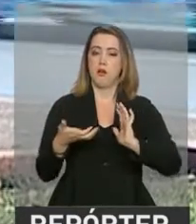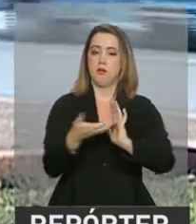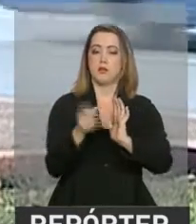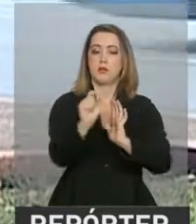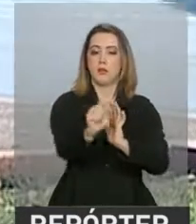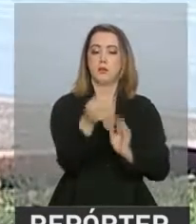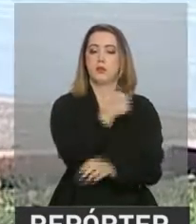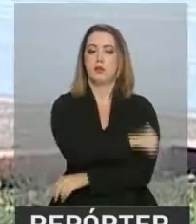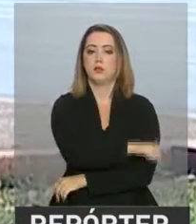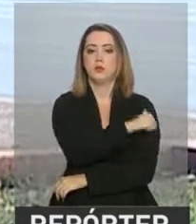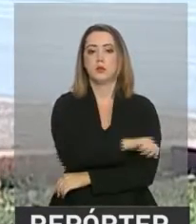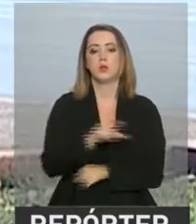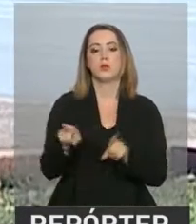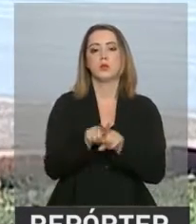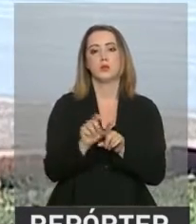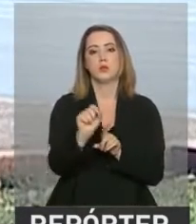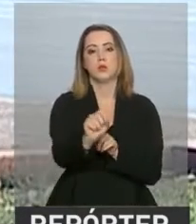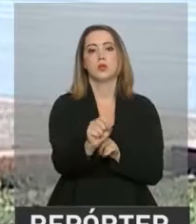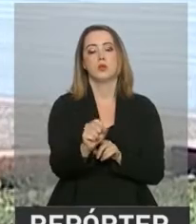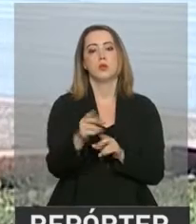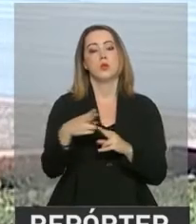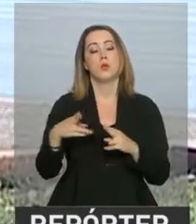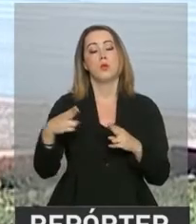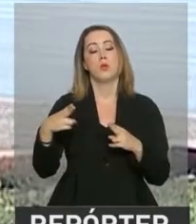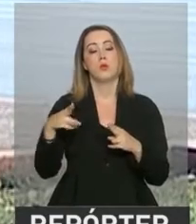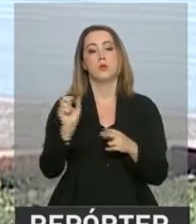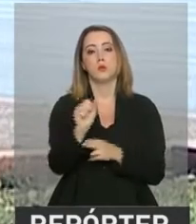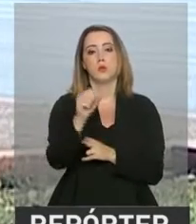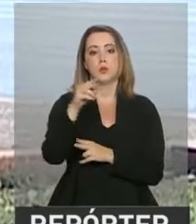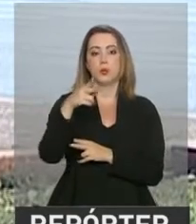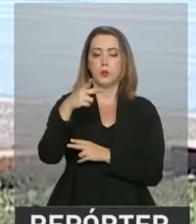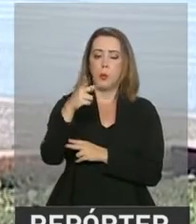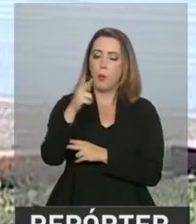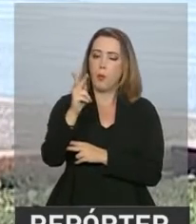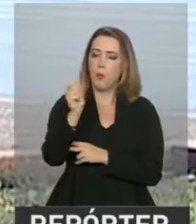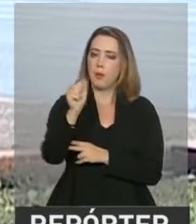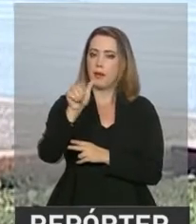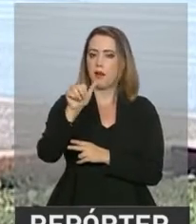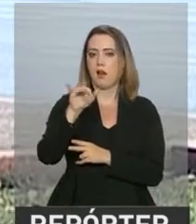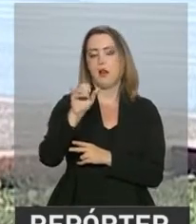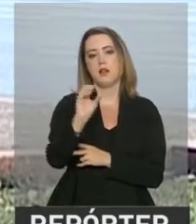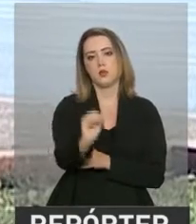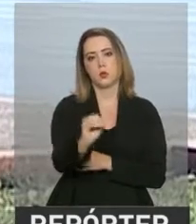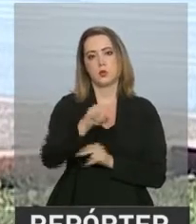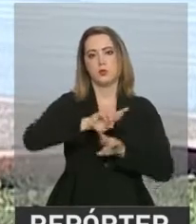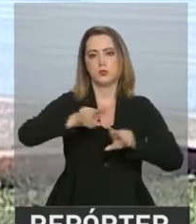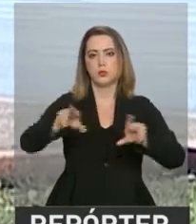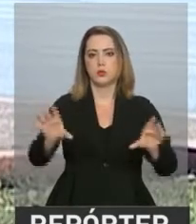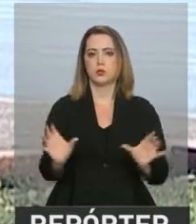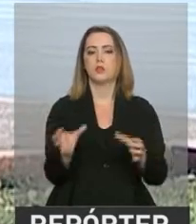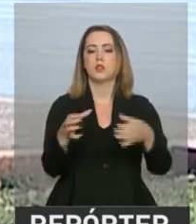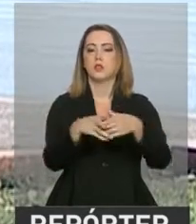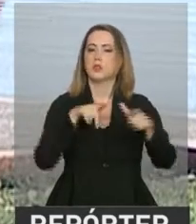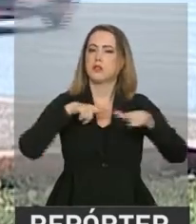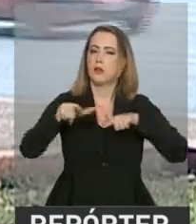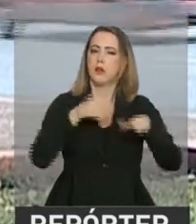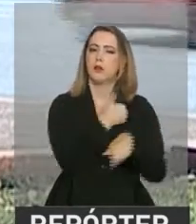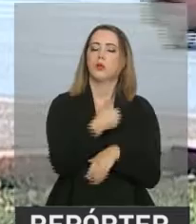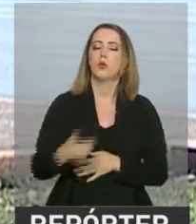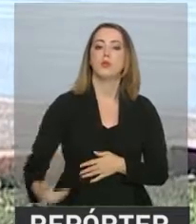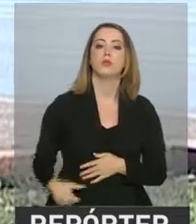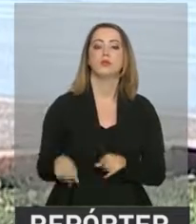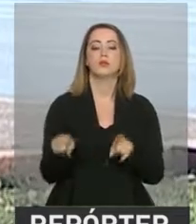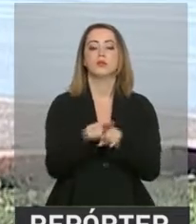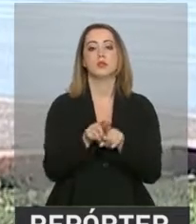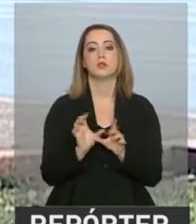guanabara sede do governo do estado do rio o palácio das laranjeiras residência oficial do governador e ainda na